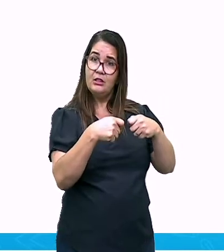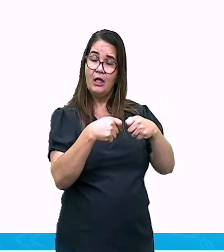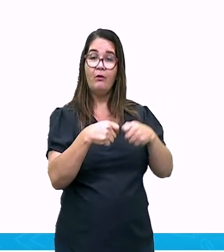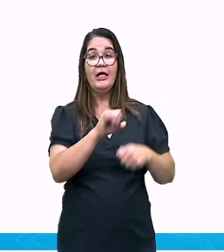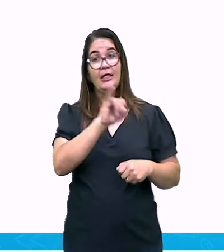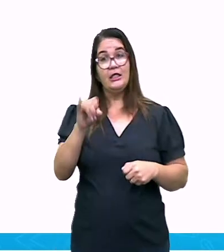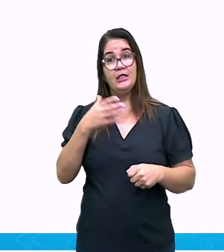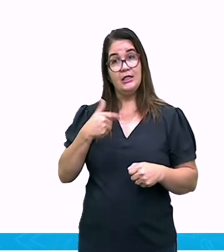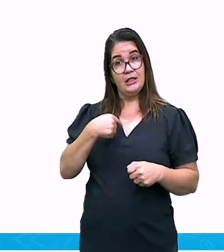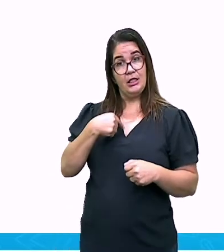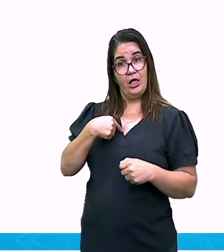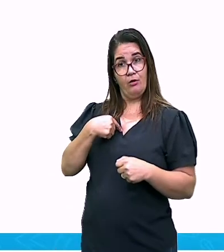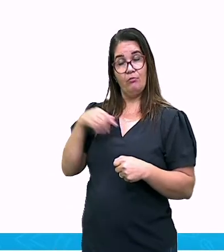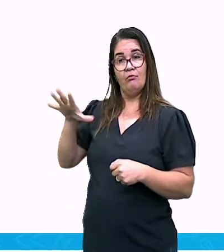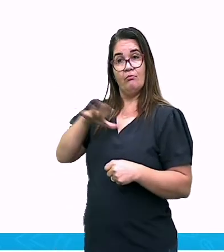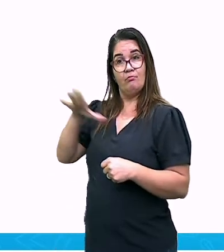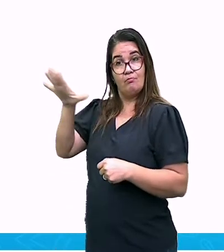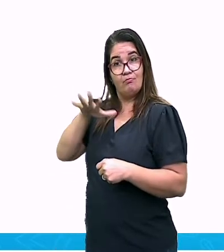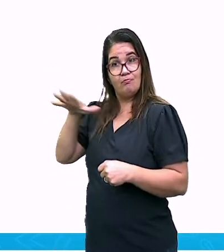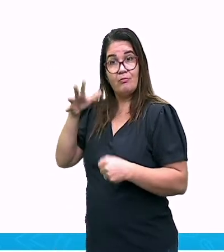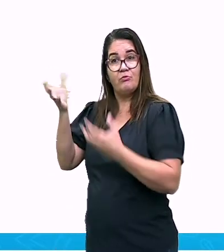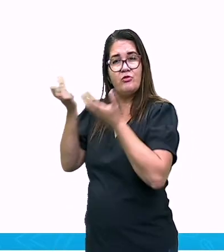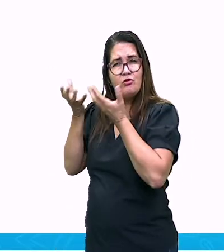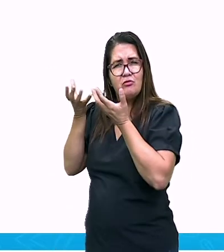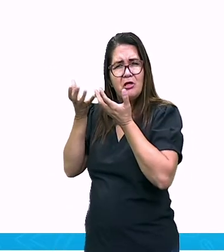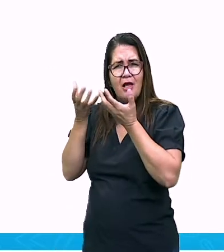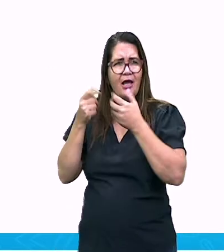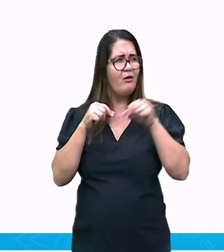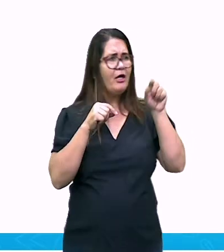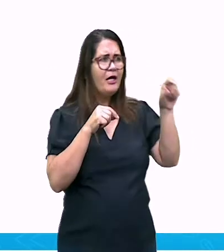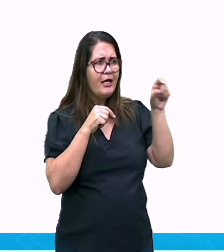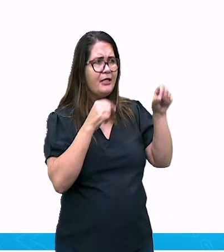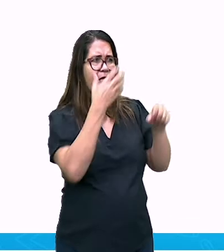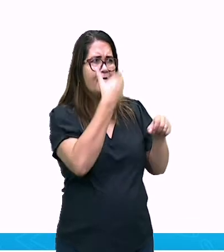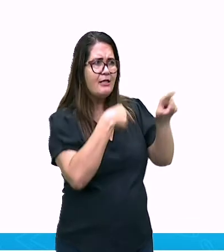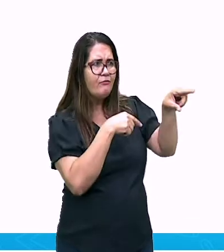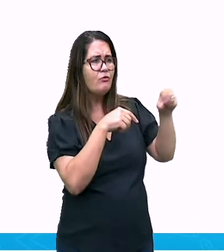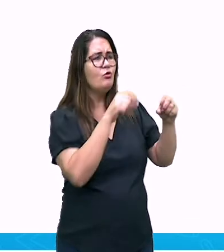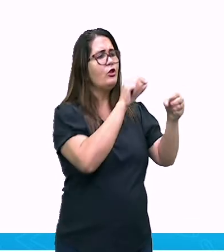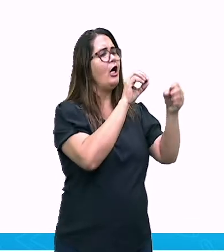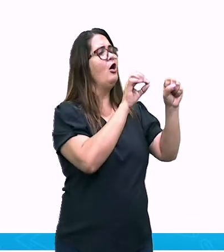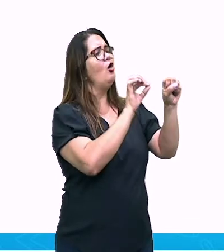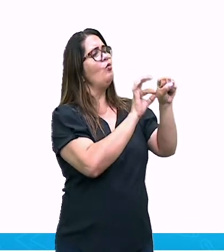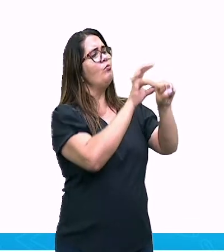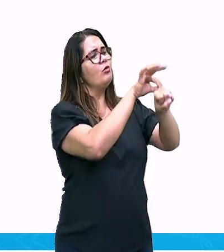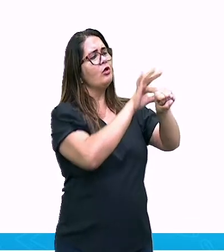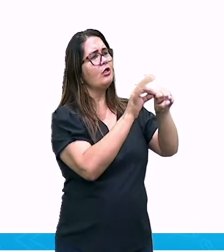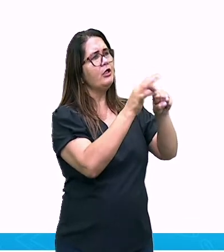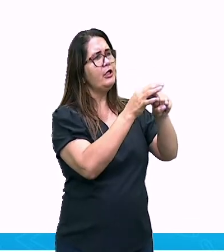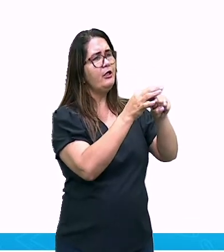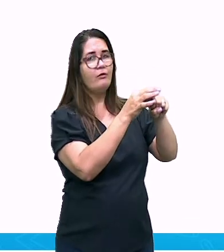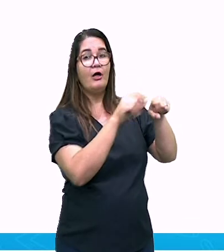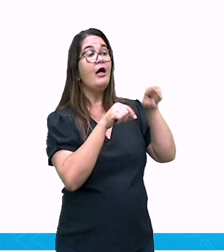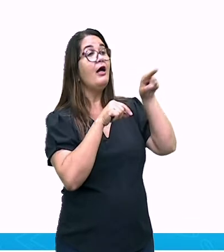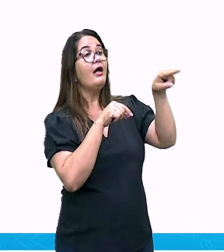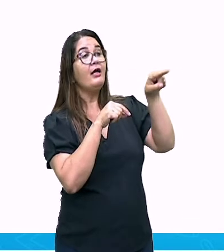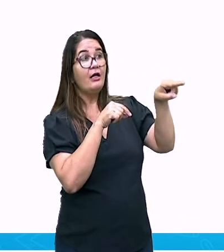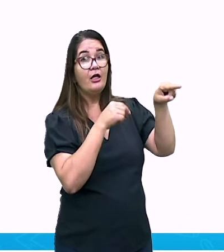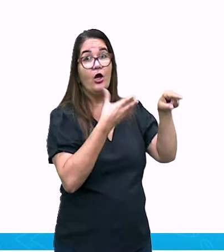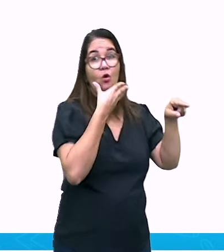esse fruto. Não só como o morango representado aqui, mas todos os outros tipos de plantações.